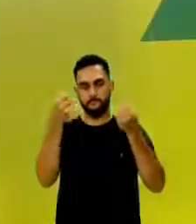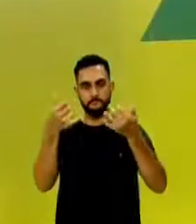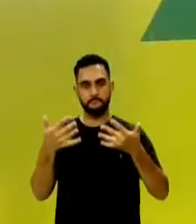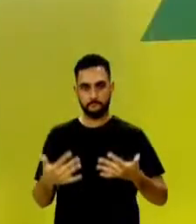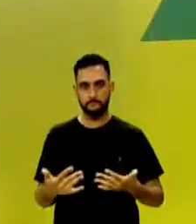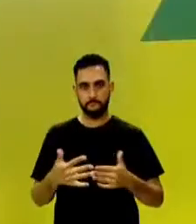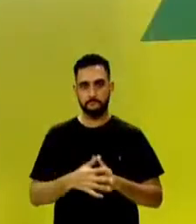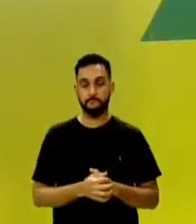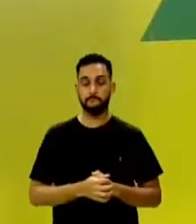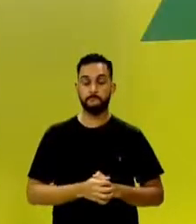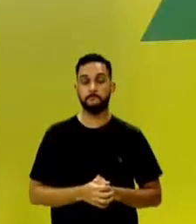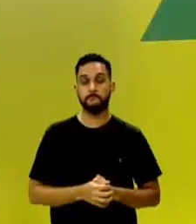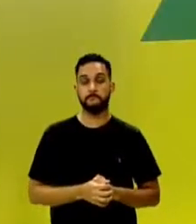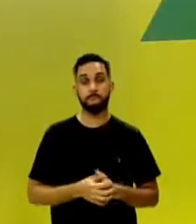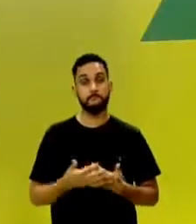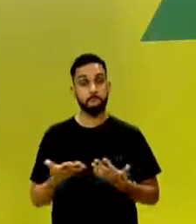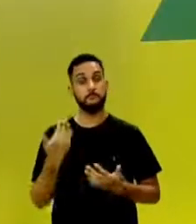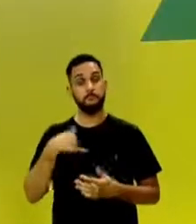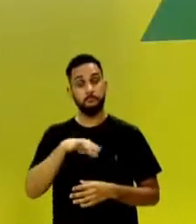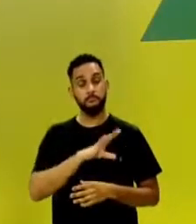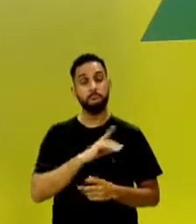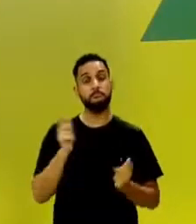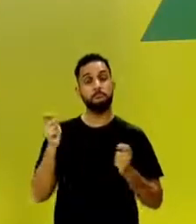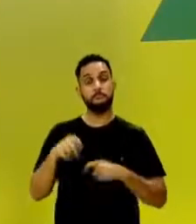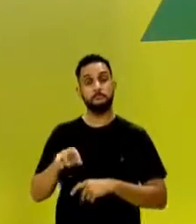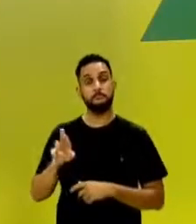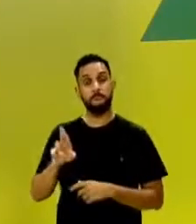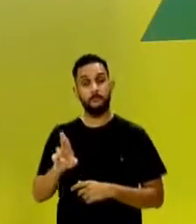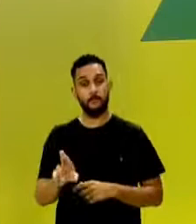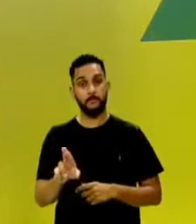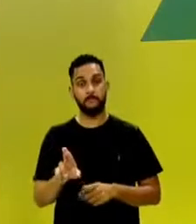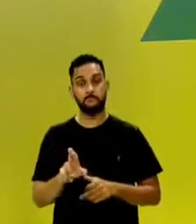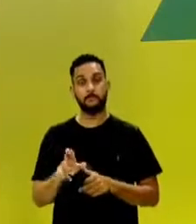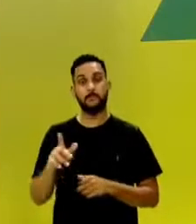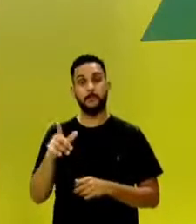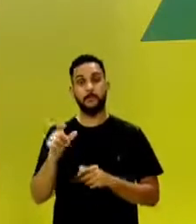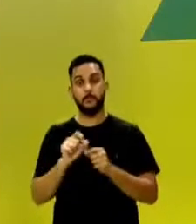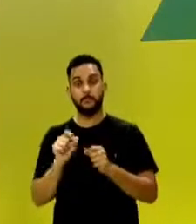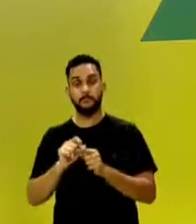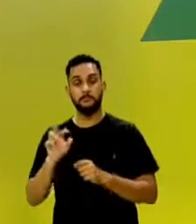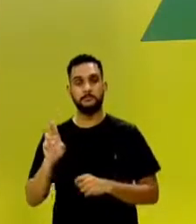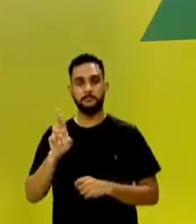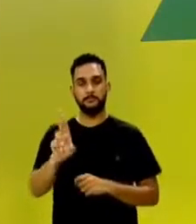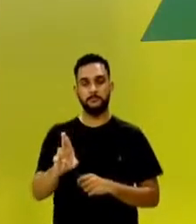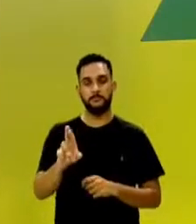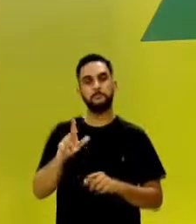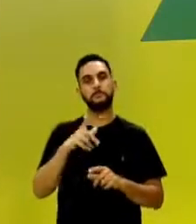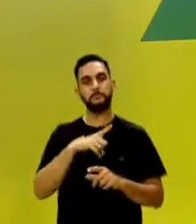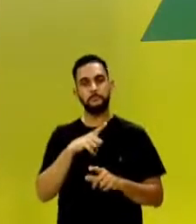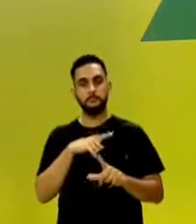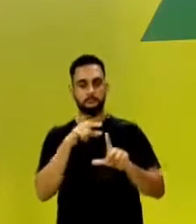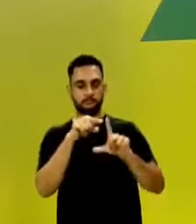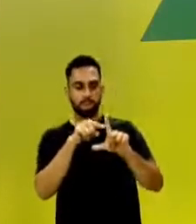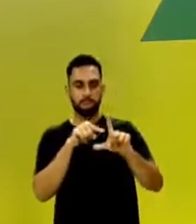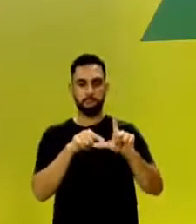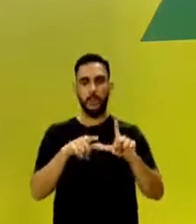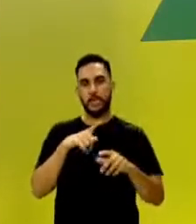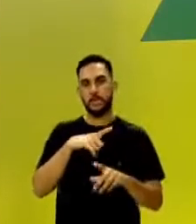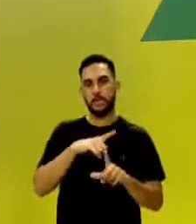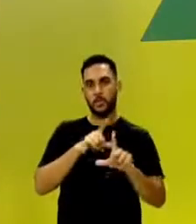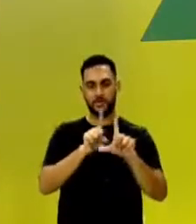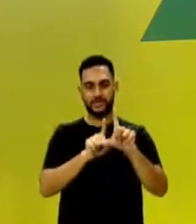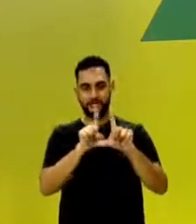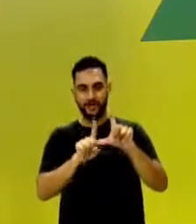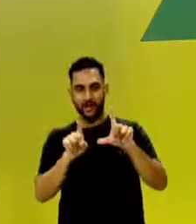daquela reta ali né e a gente pode representar essa fazer essas representações esses pontos por meio de um gráfico